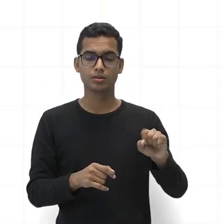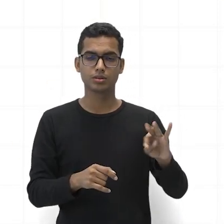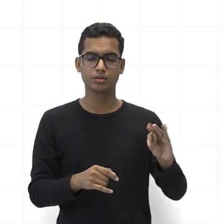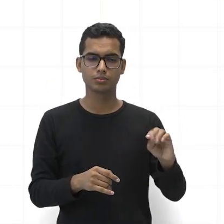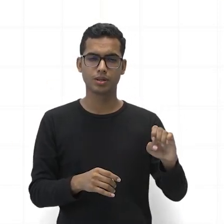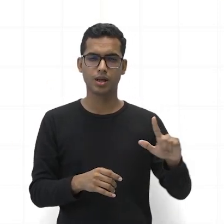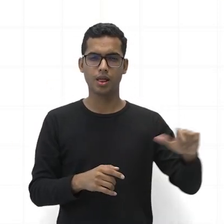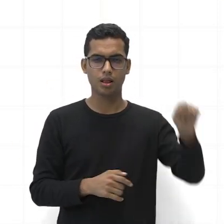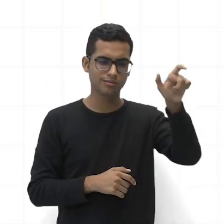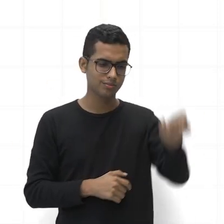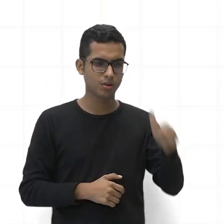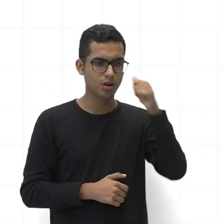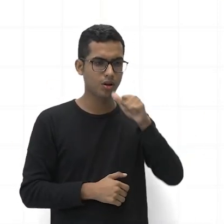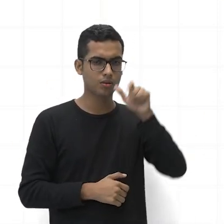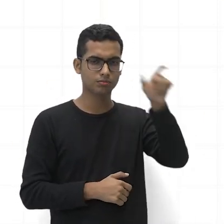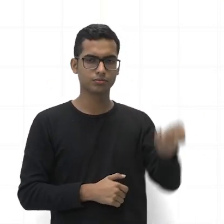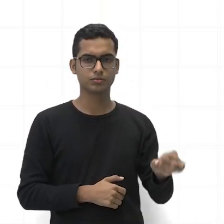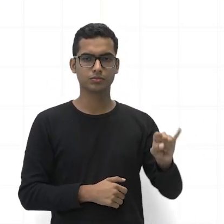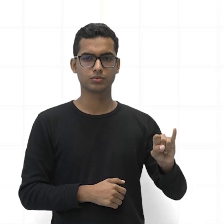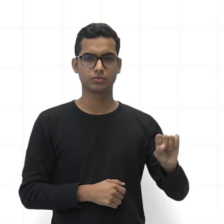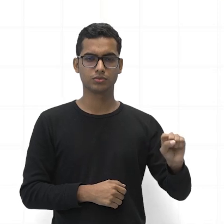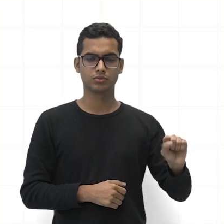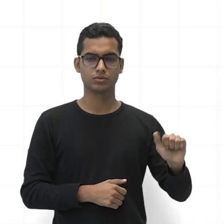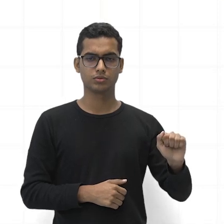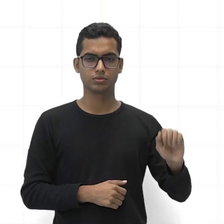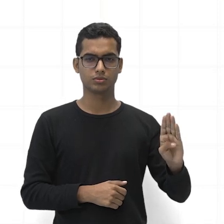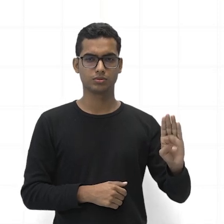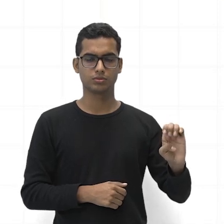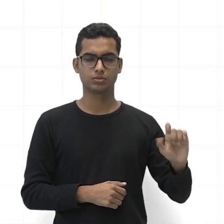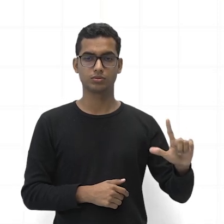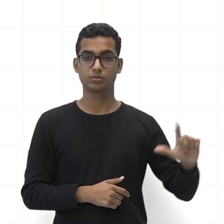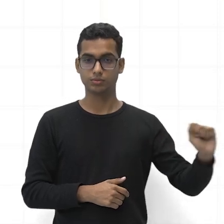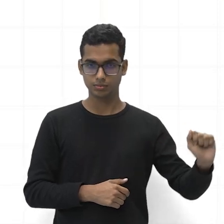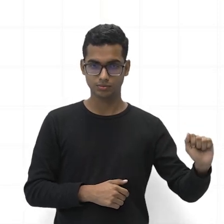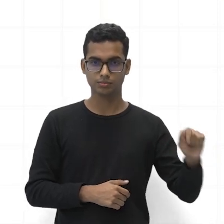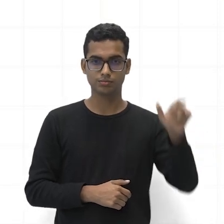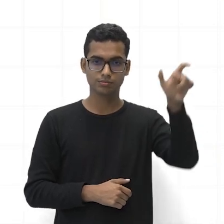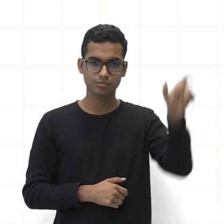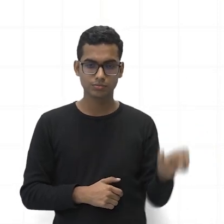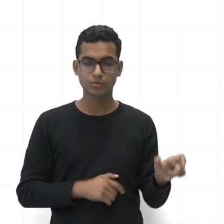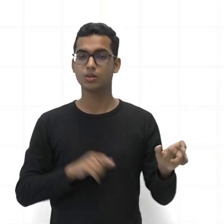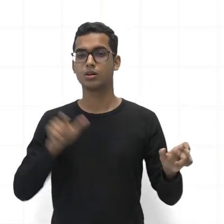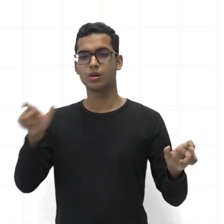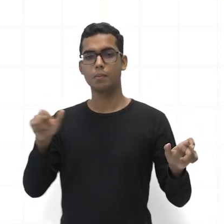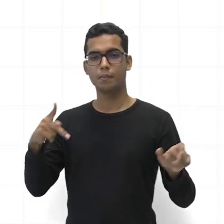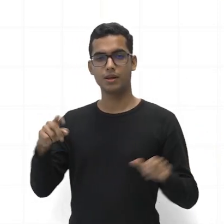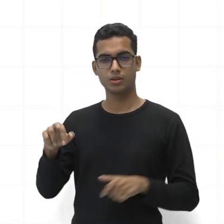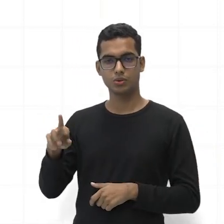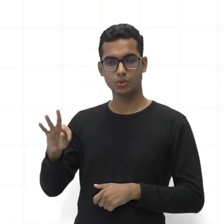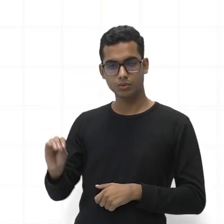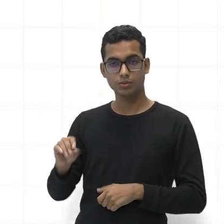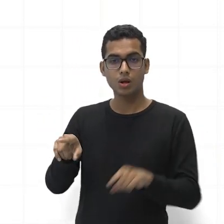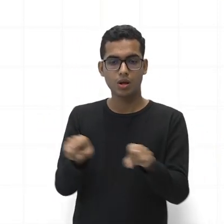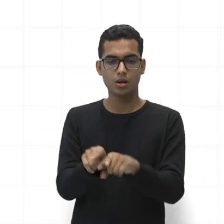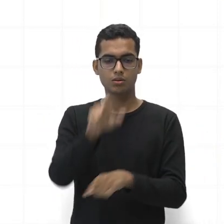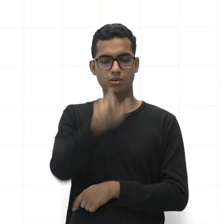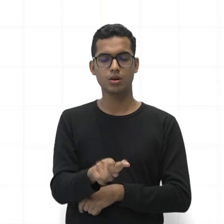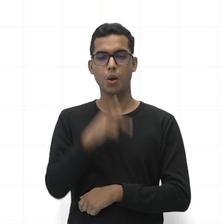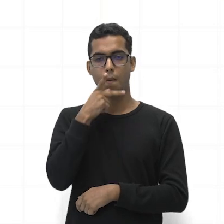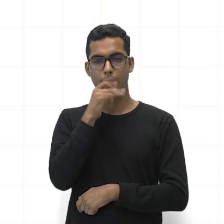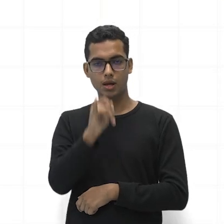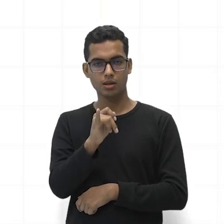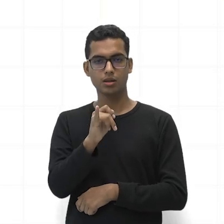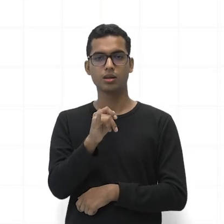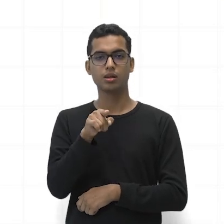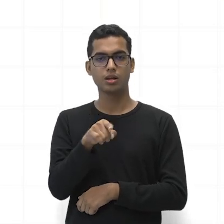iguais. Pedro e Isabela comeram 1/3 do bolo cada um. Bom, atenção,